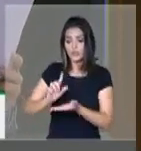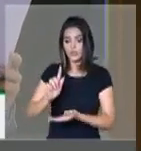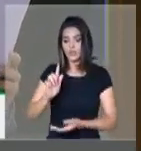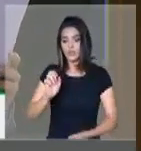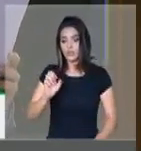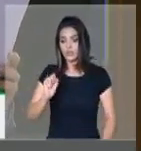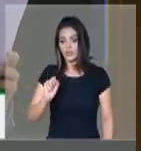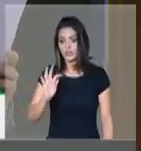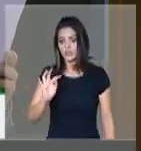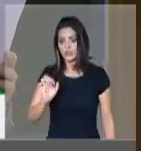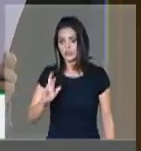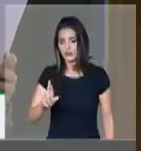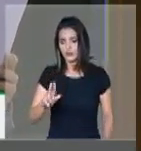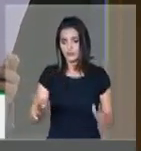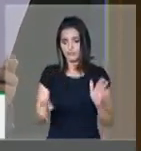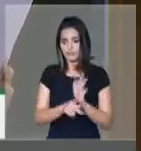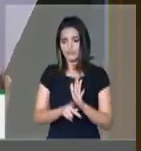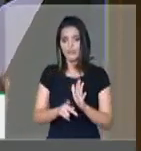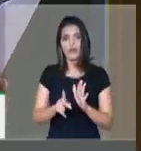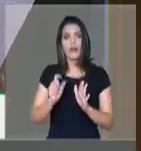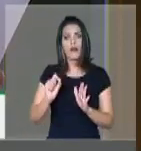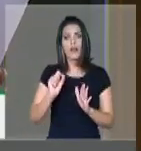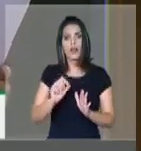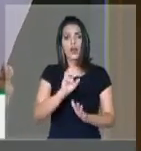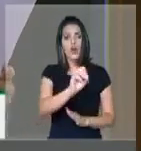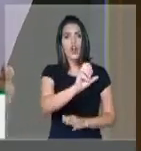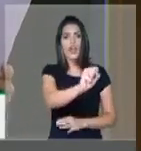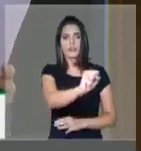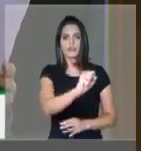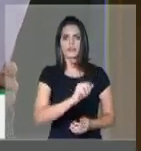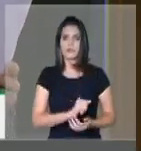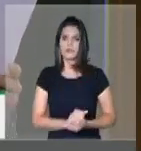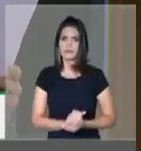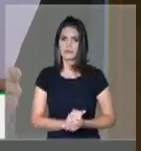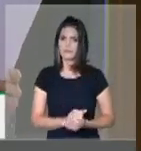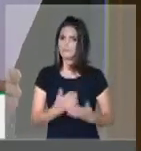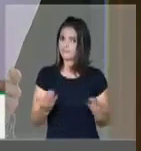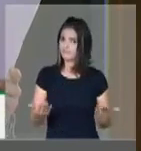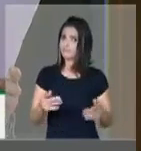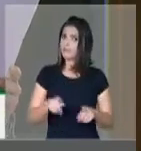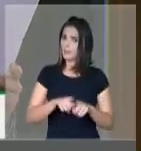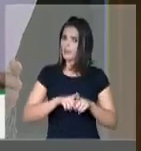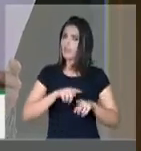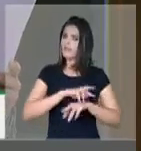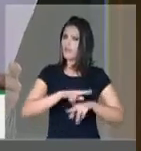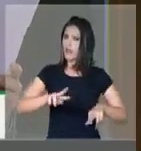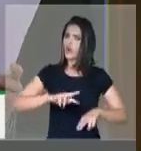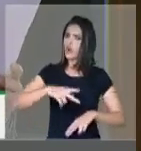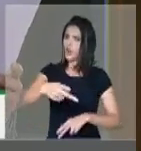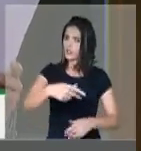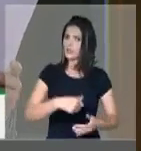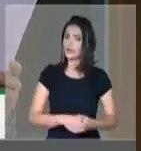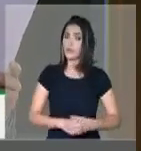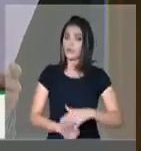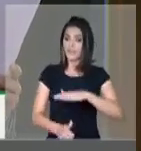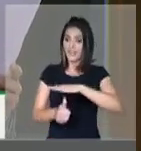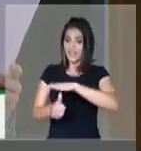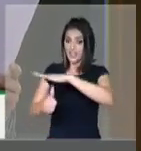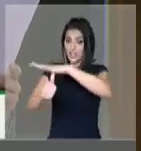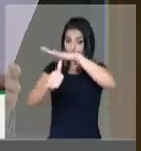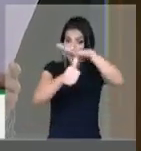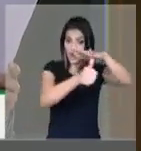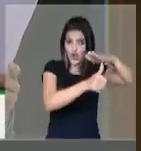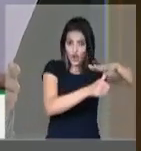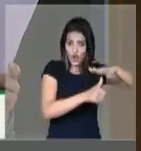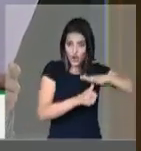gestores das respectivas organizações sociais. Outras consequências: os reitores e